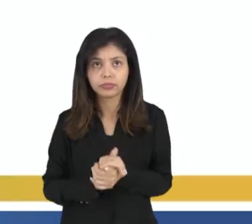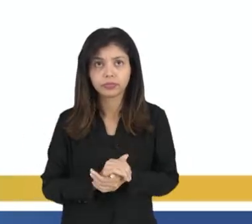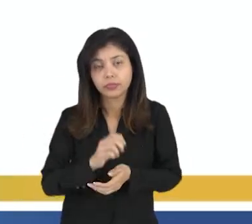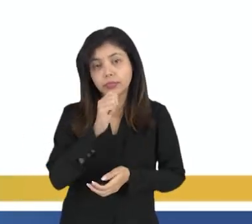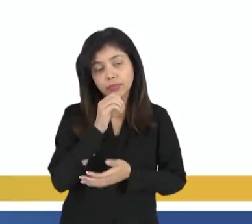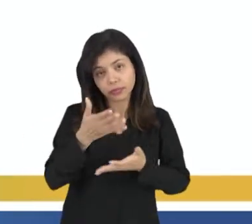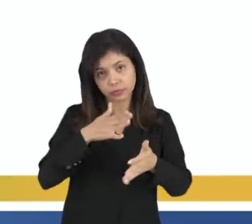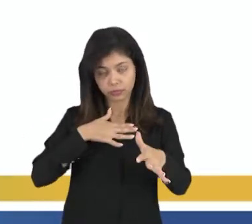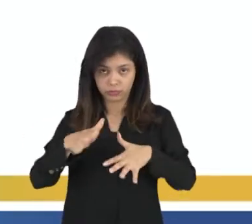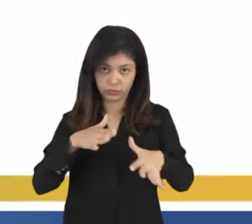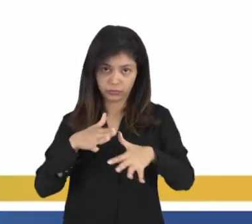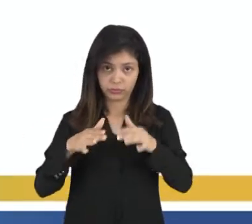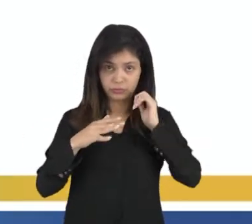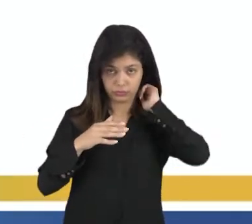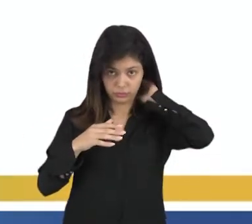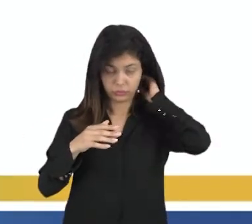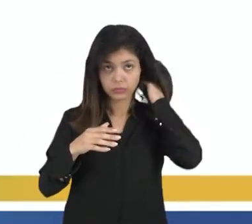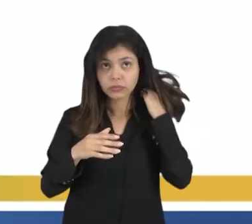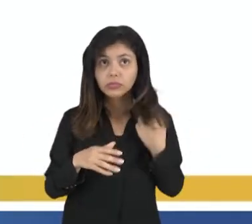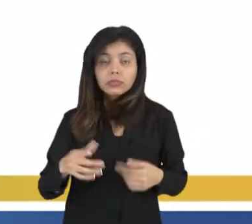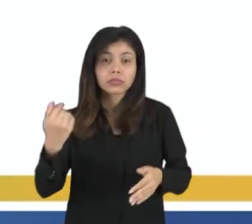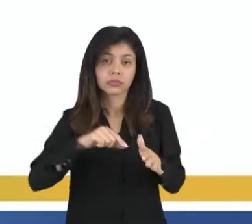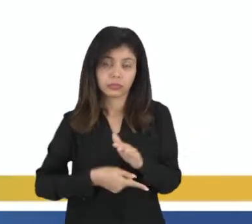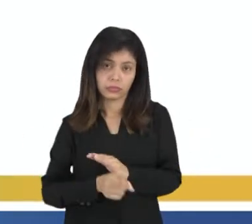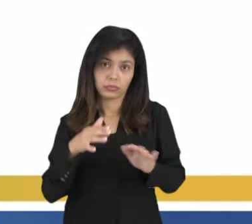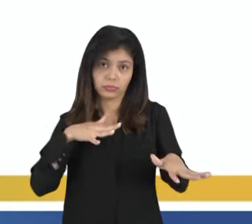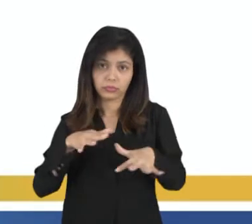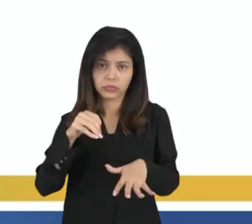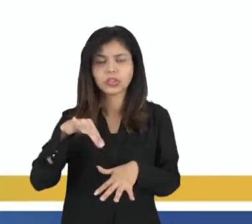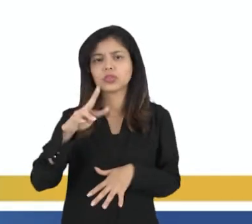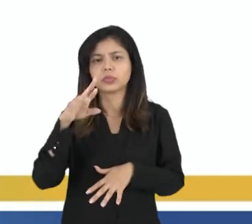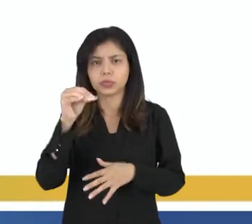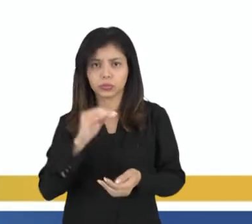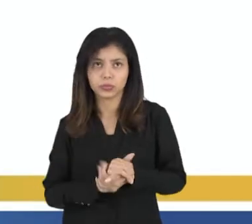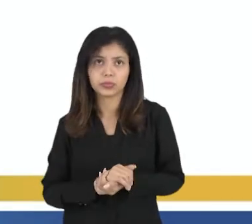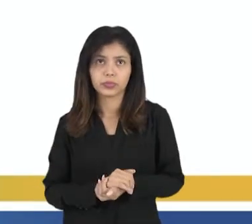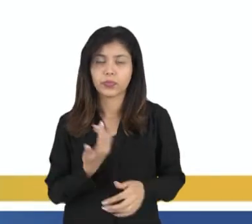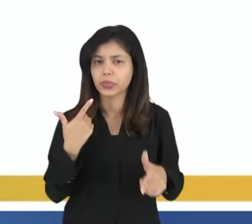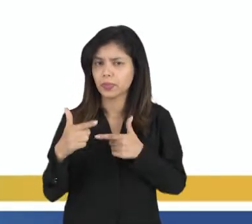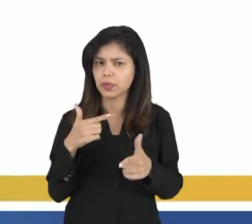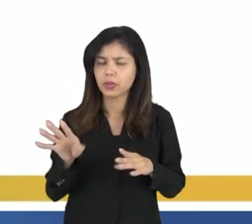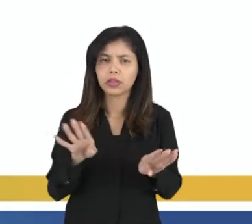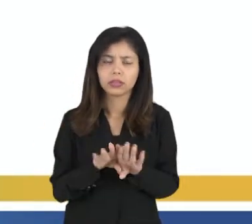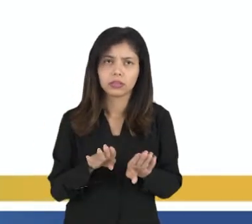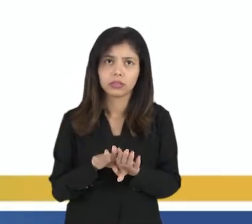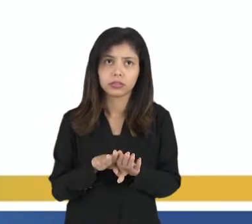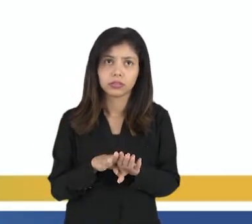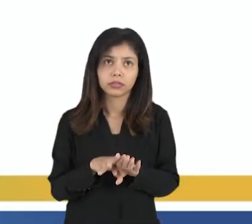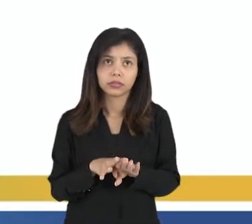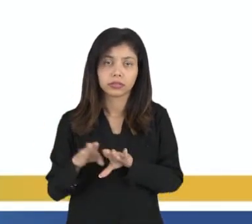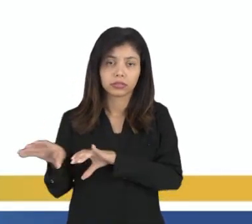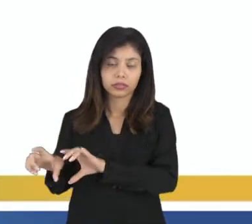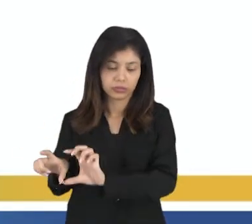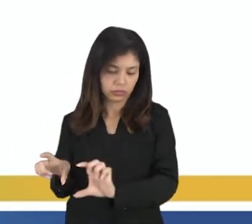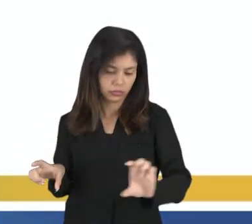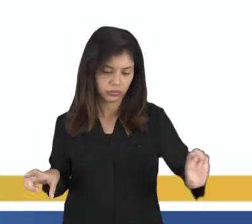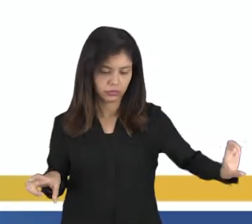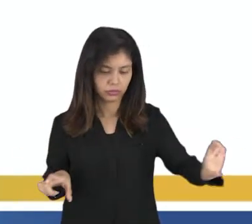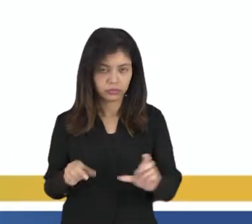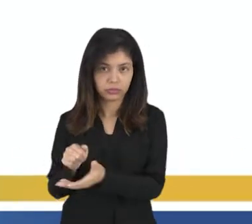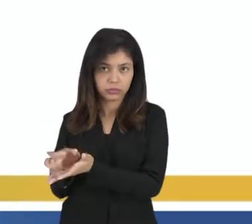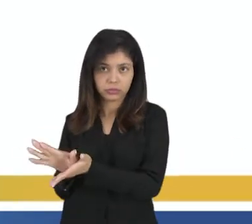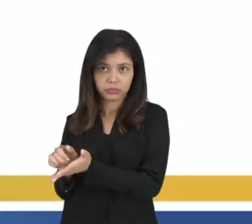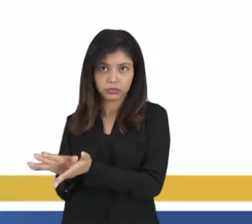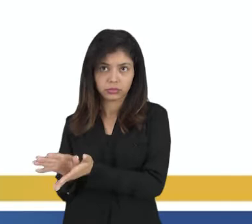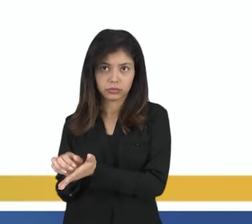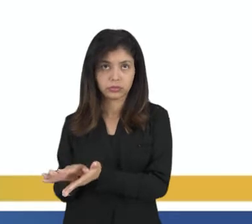tem um movimento dentro do motor, realização de trabalho, e aí você tem uma parte do calor que é